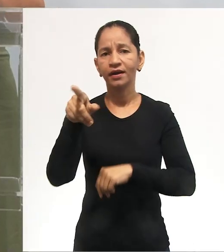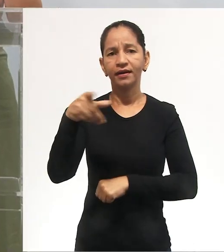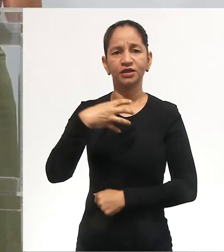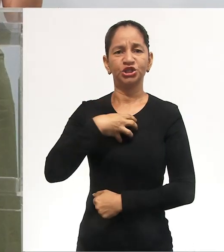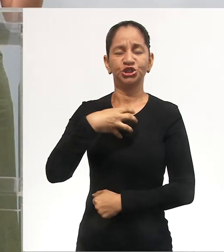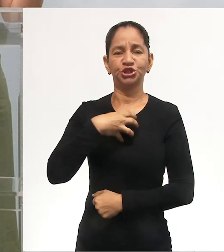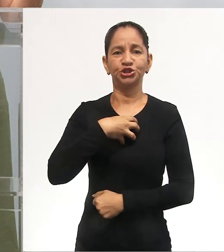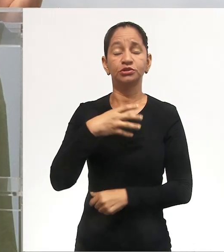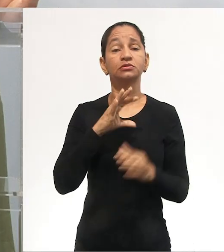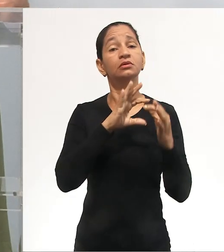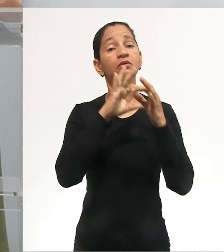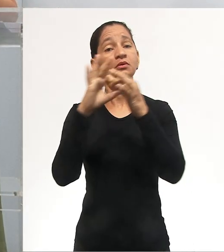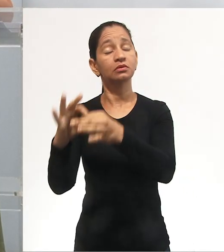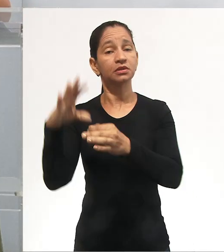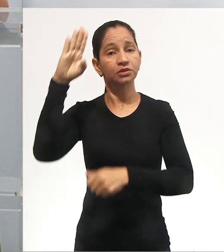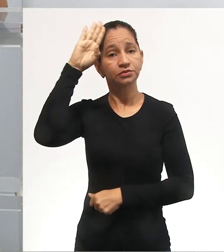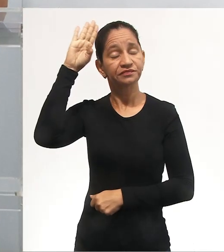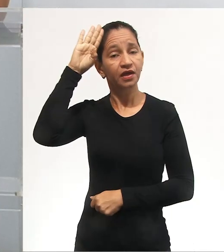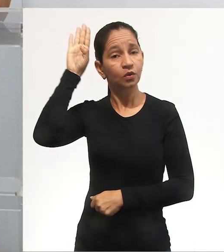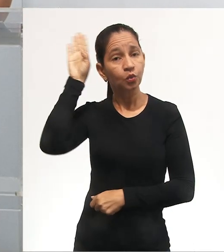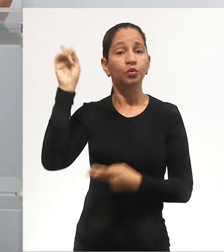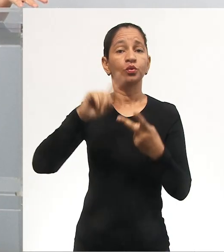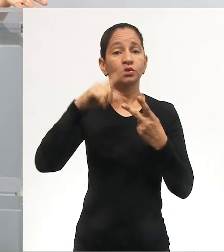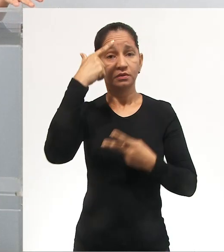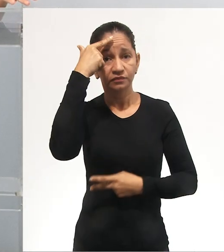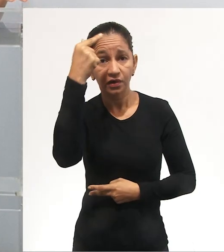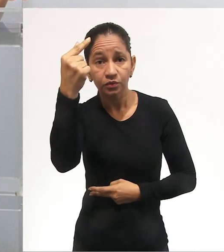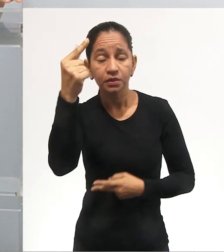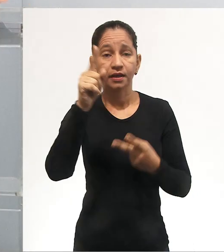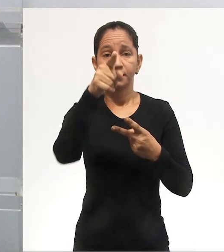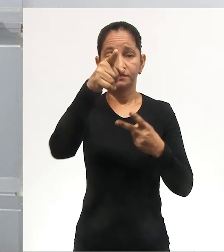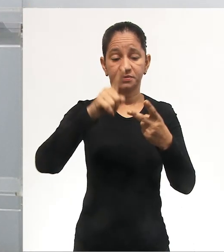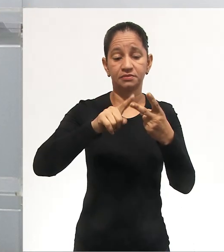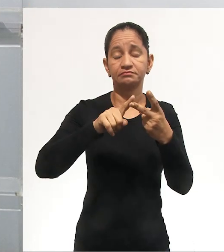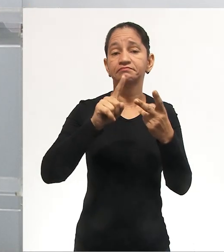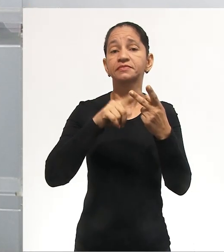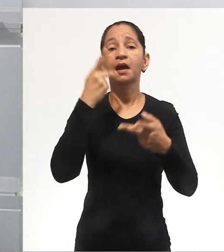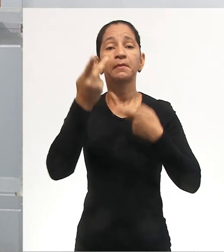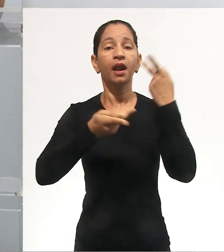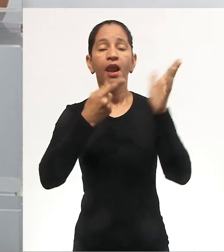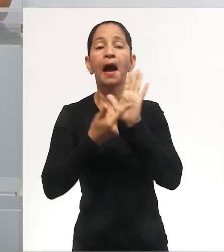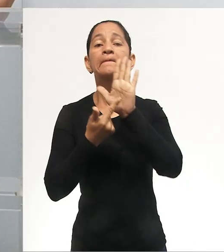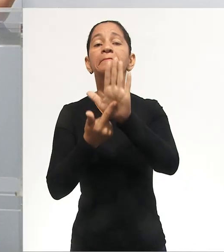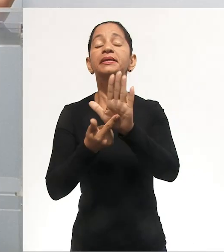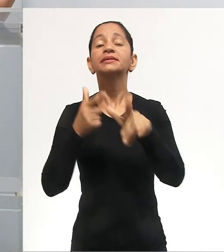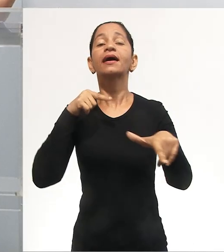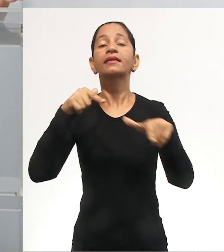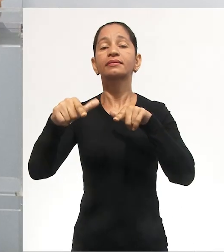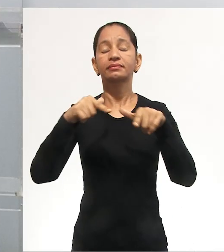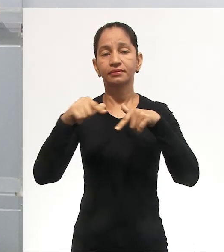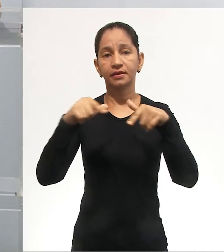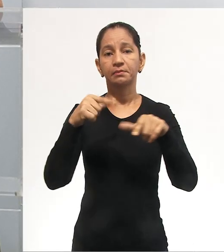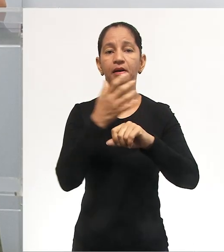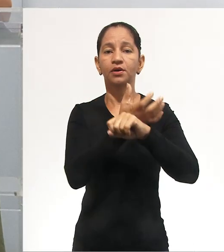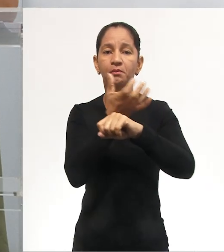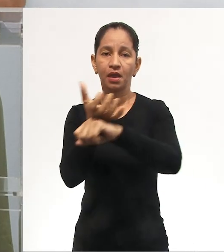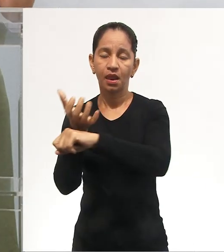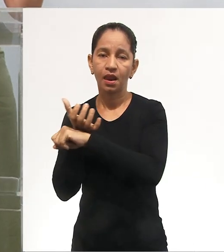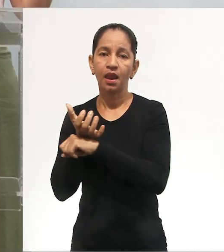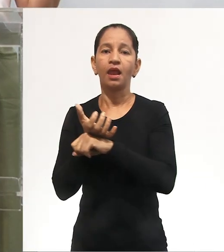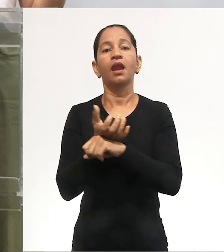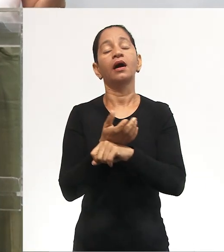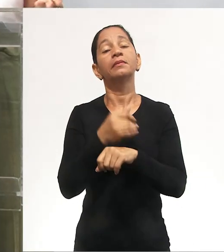exemplo, no contexto acadêmico, na elaboração dos trabalhos que vocês estão fazendo para as disciplinas, né?